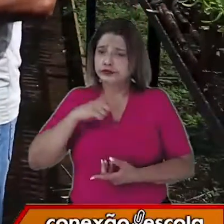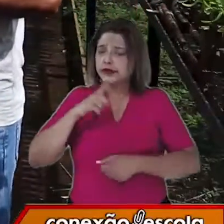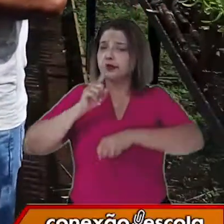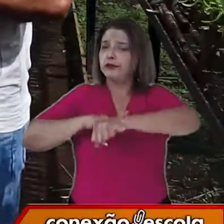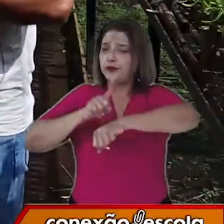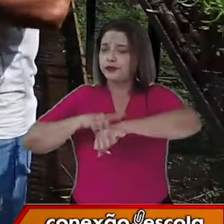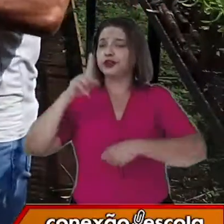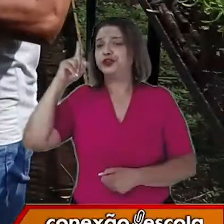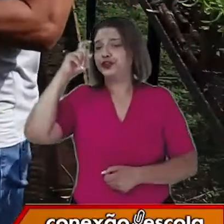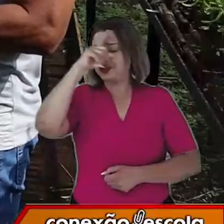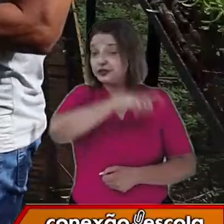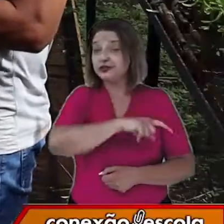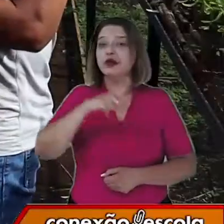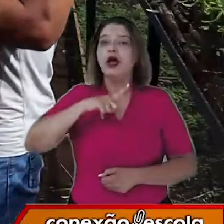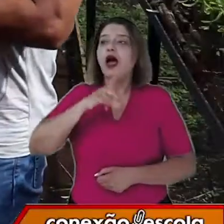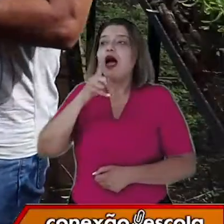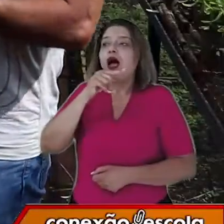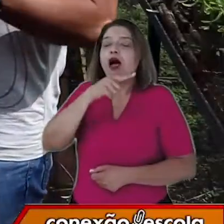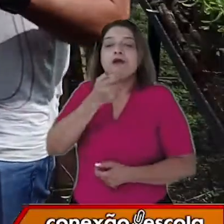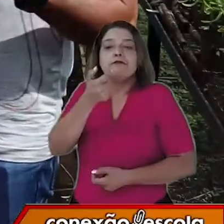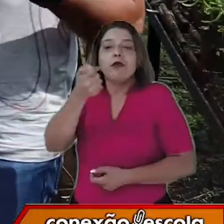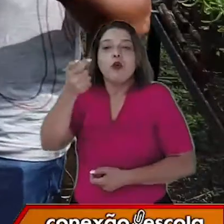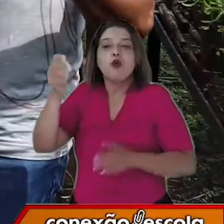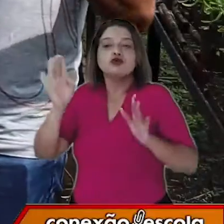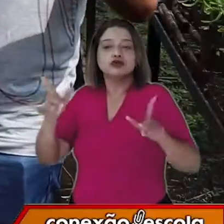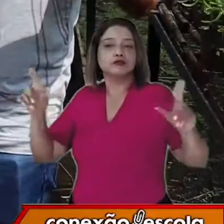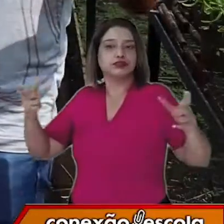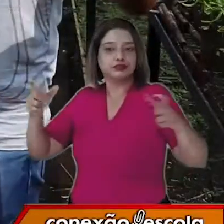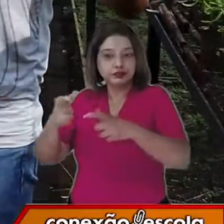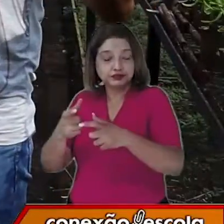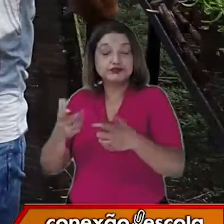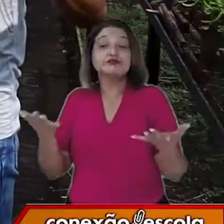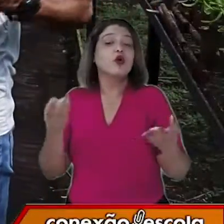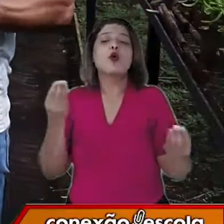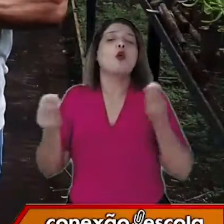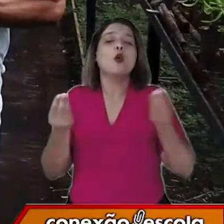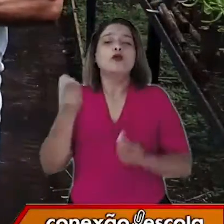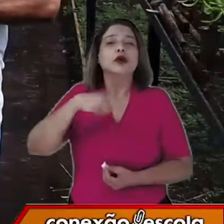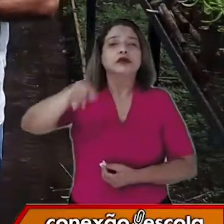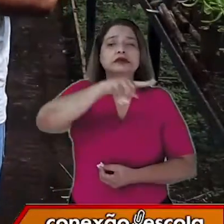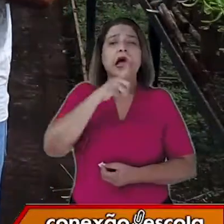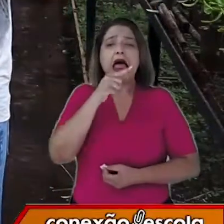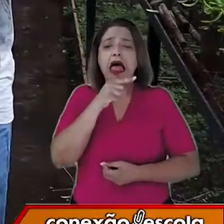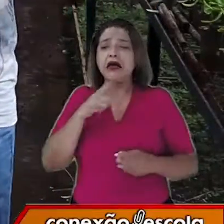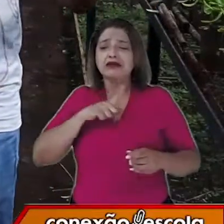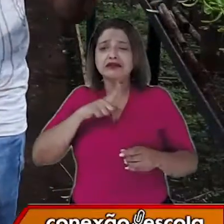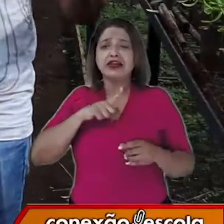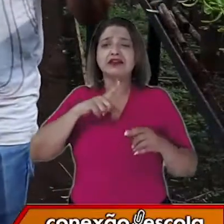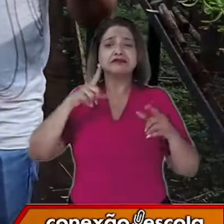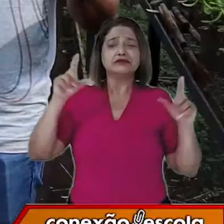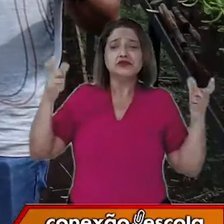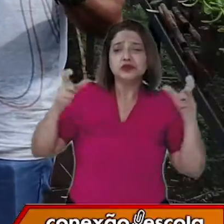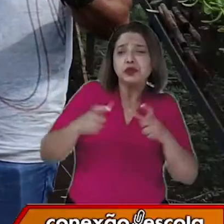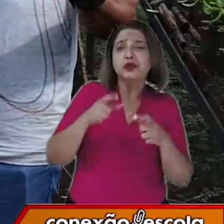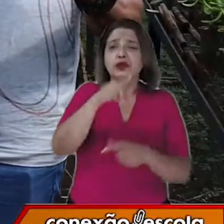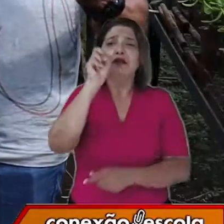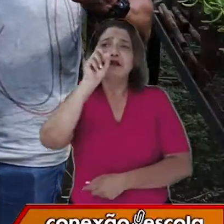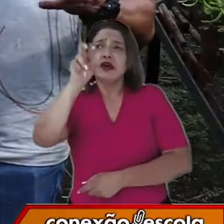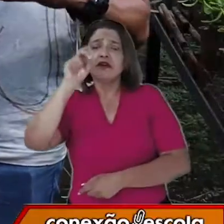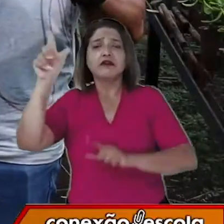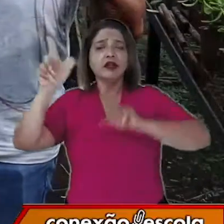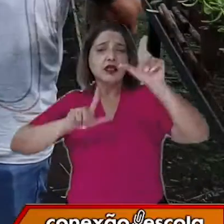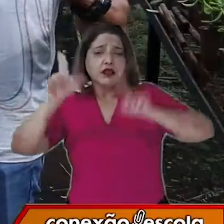né, que é por falta da água. O que faz, né, essa crise hídrica que nós estamos vivendo? Todos vocês estão assistindo a televisão todo